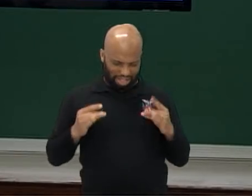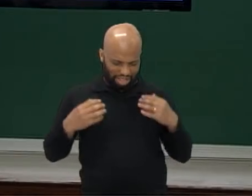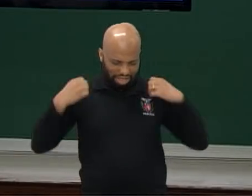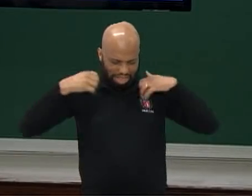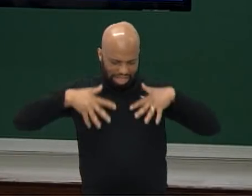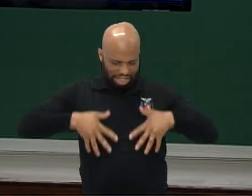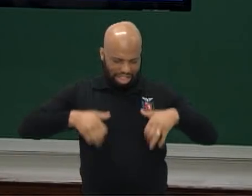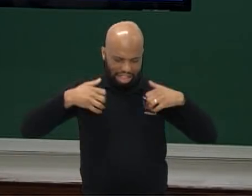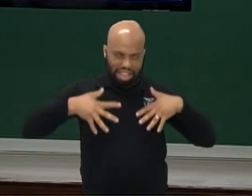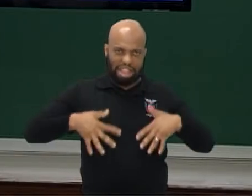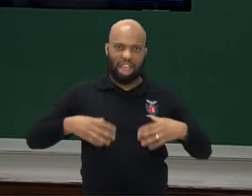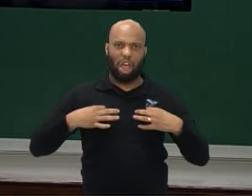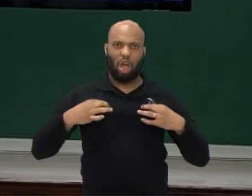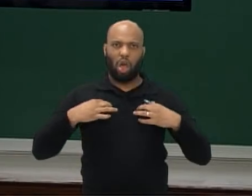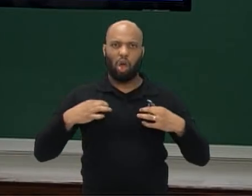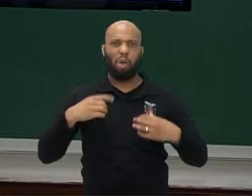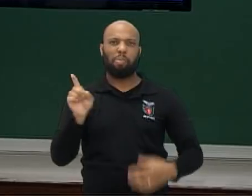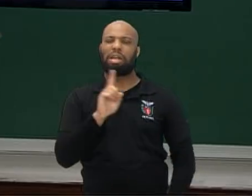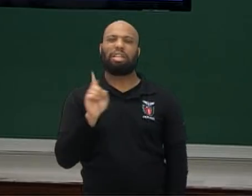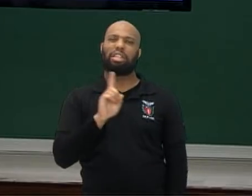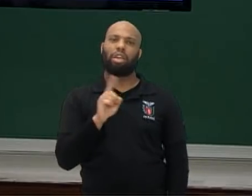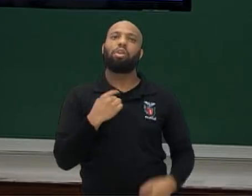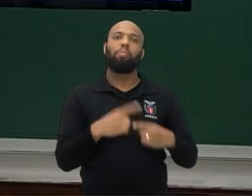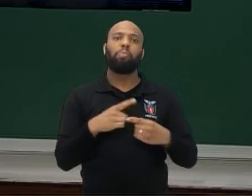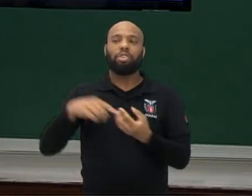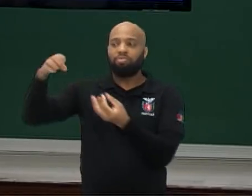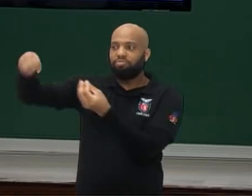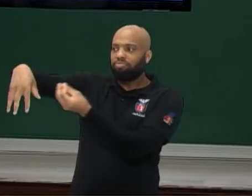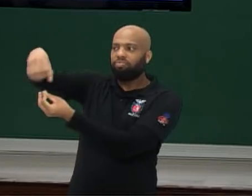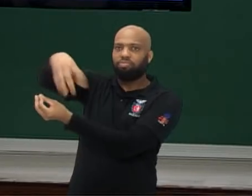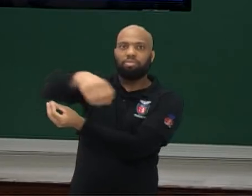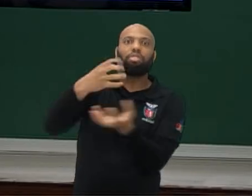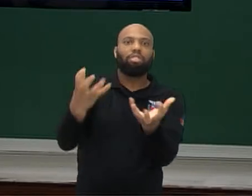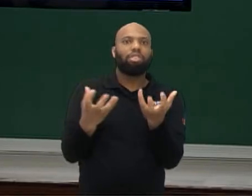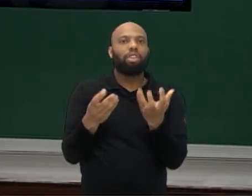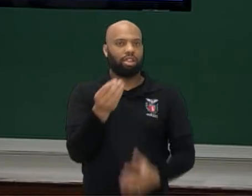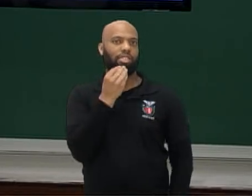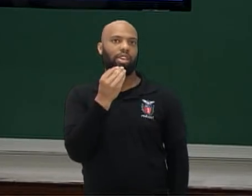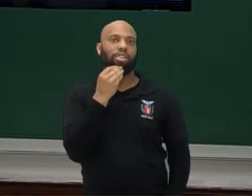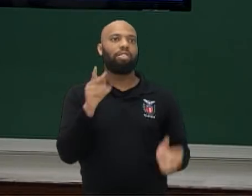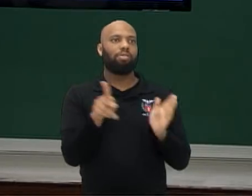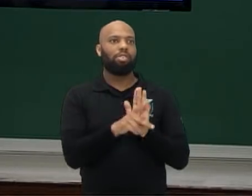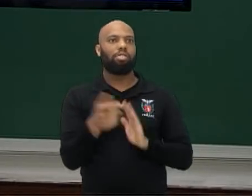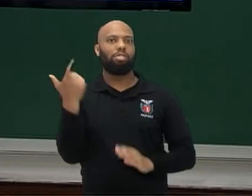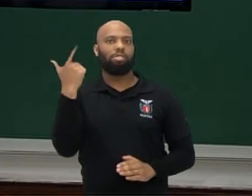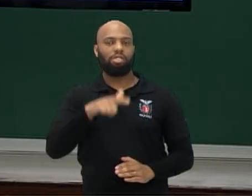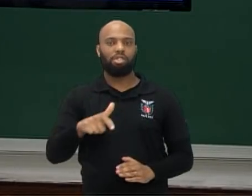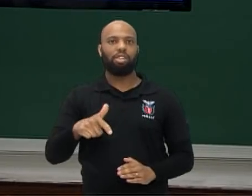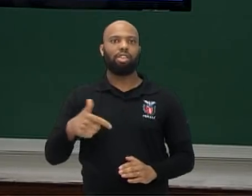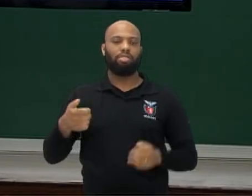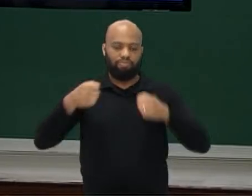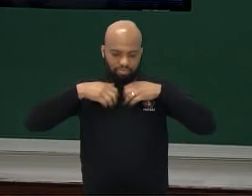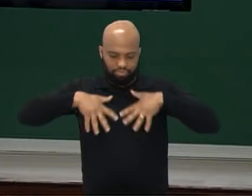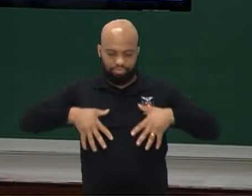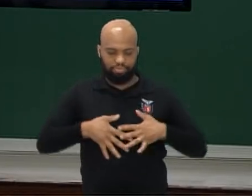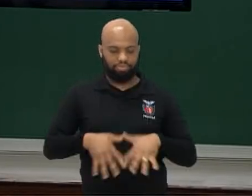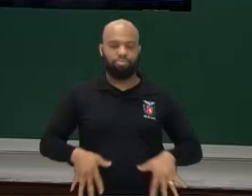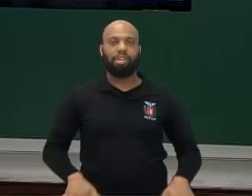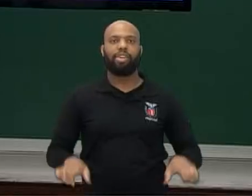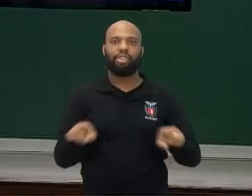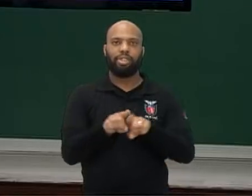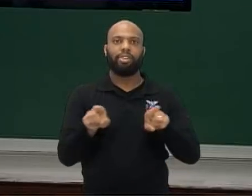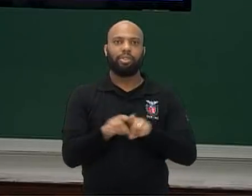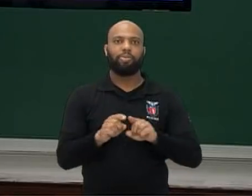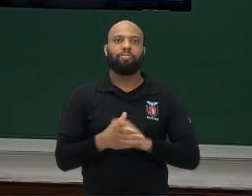roupa molhada. Por quê? Porque o fungo só está esperando uma oportunidade para se espalhar pelo seu